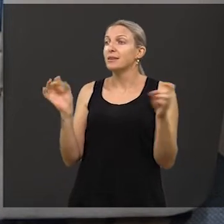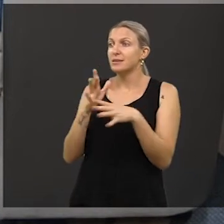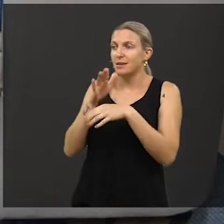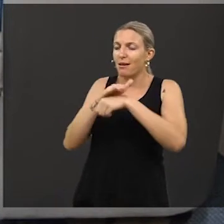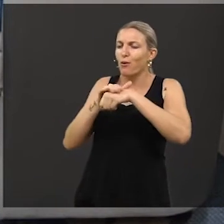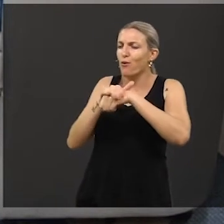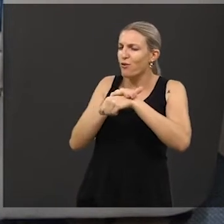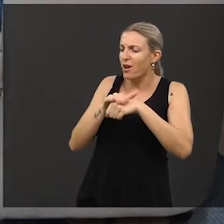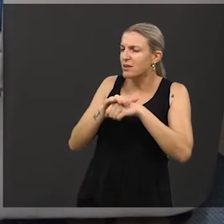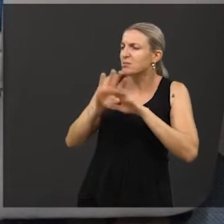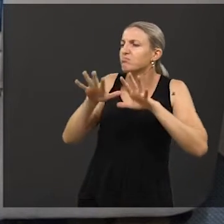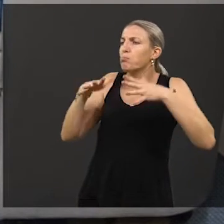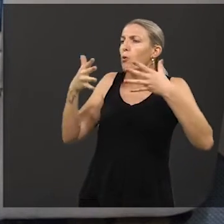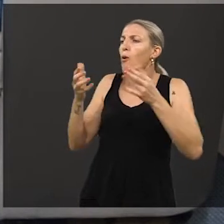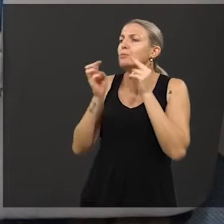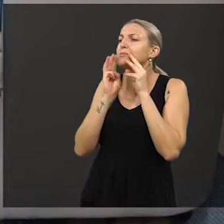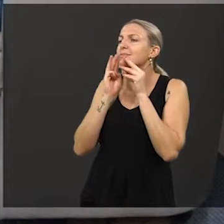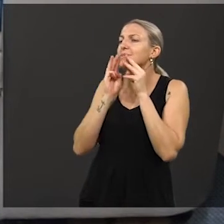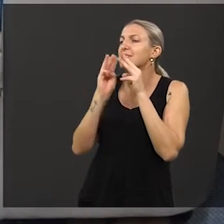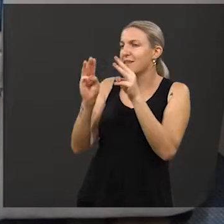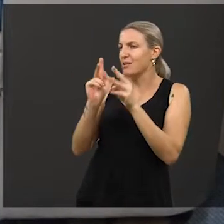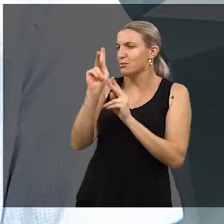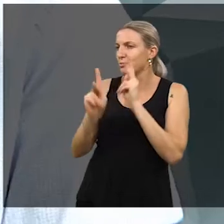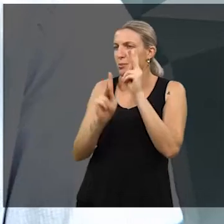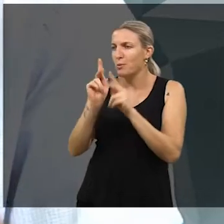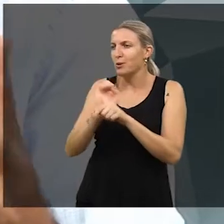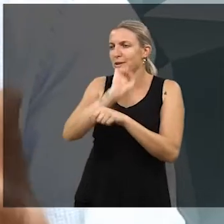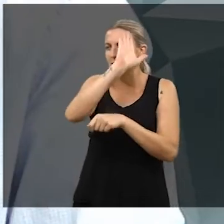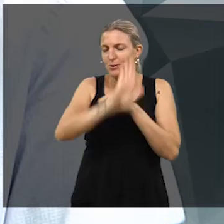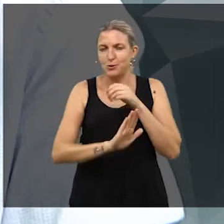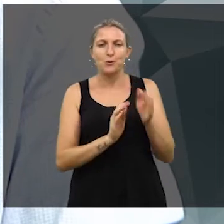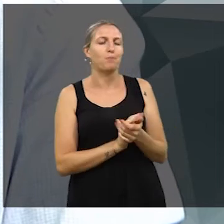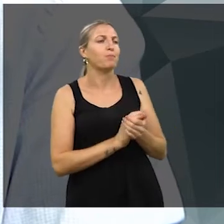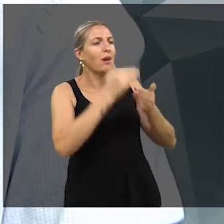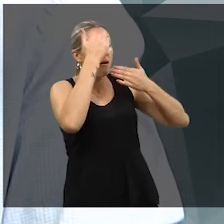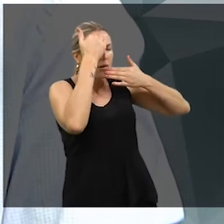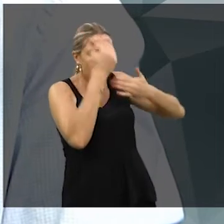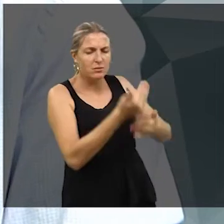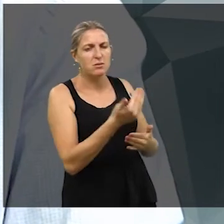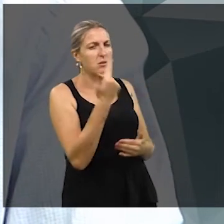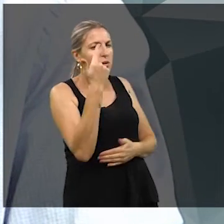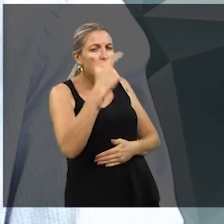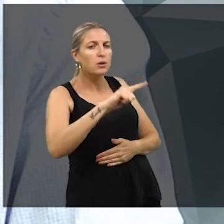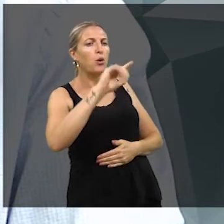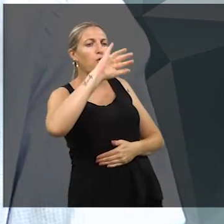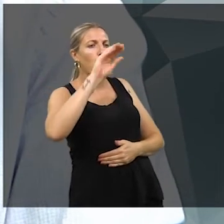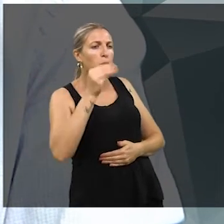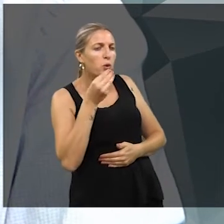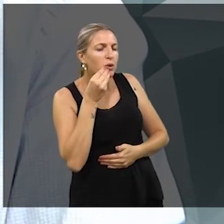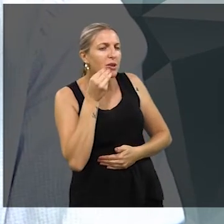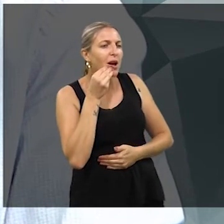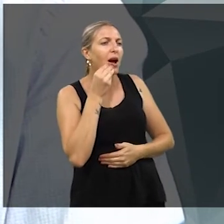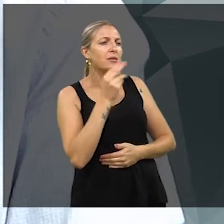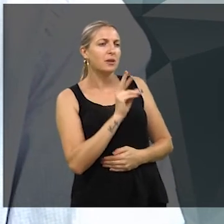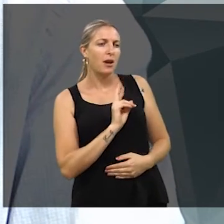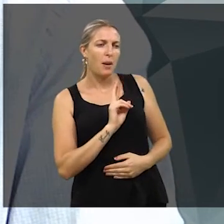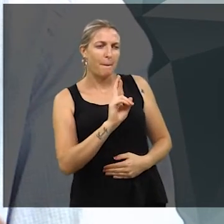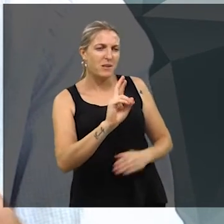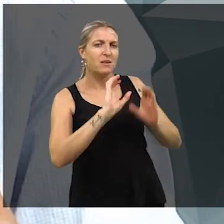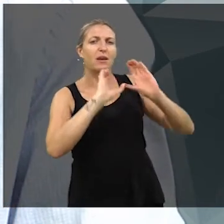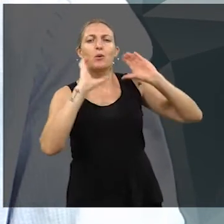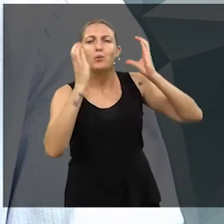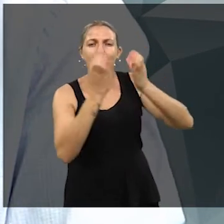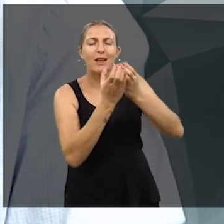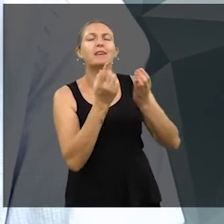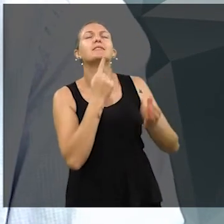que mensagem que você deixa aí para toda a população de Erechim? Mais uma vez agradecer a oportunidade de estar aqui representando a comunidade, desejar